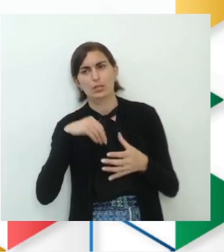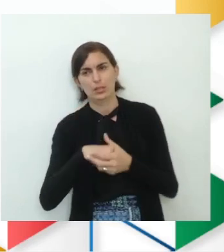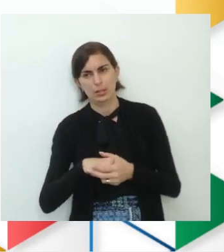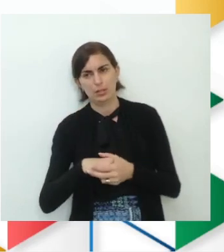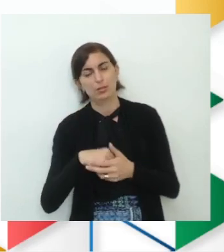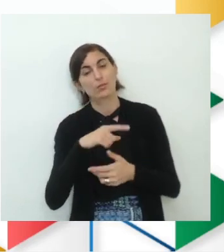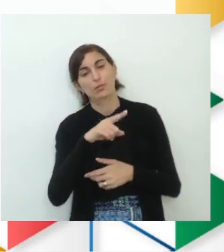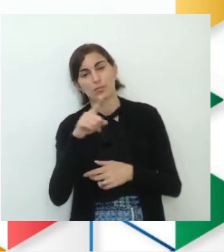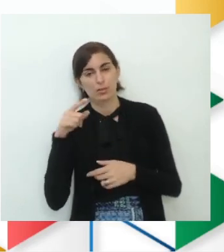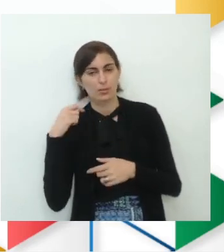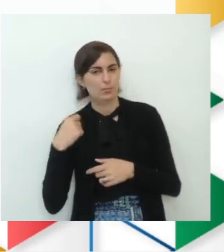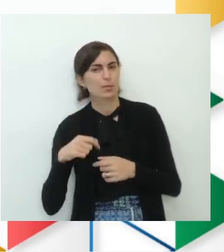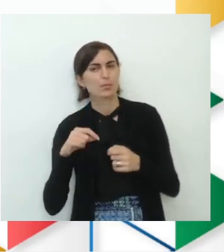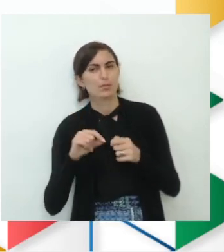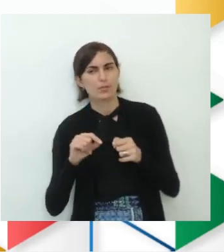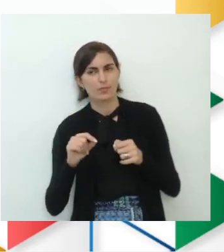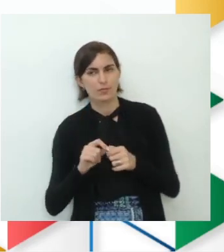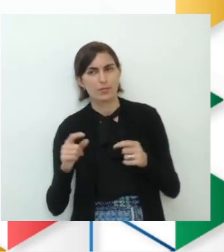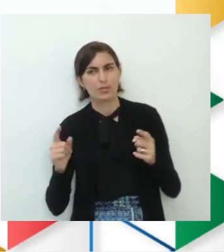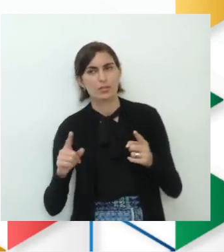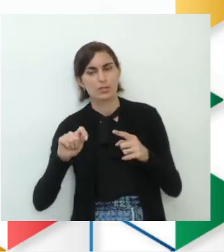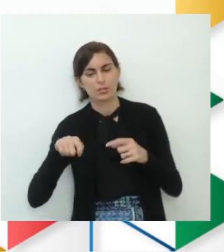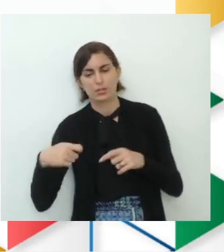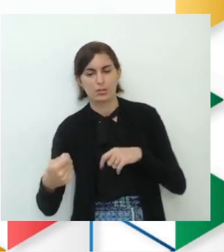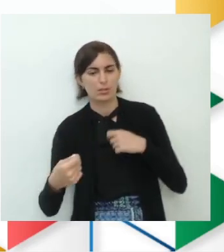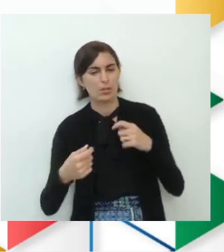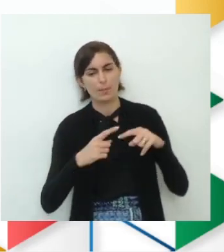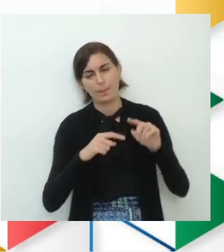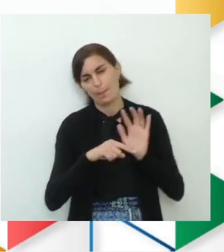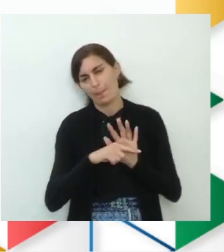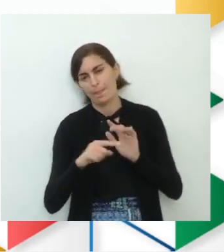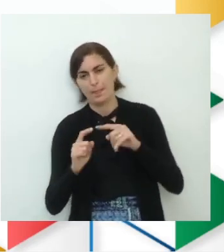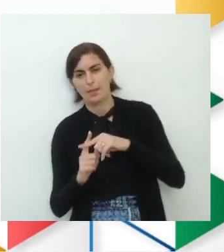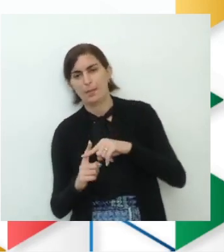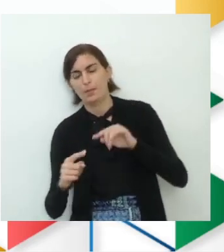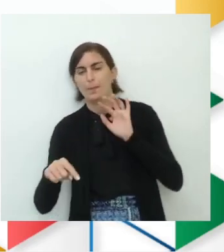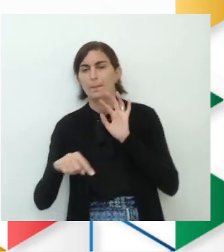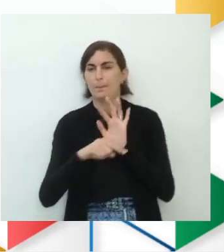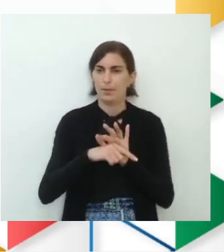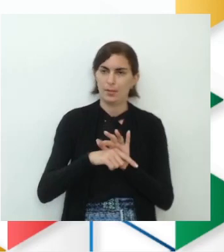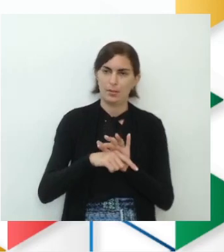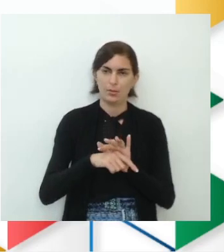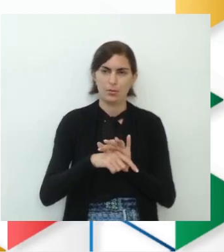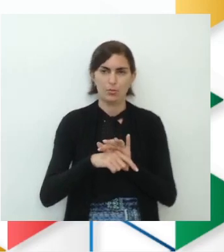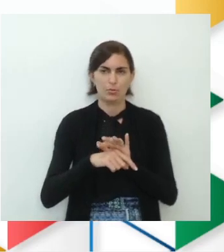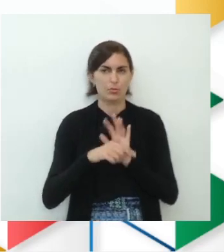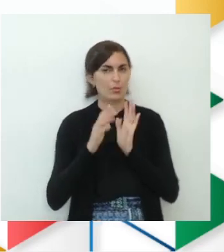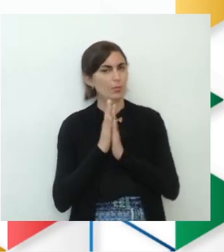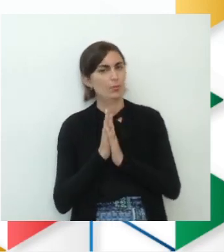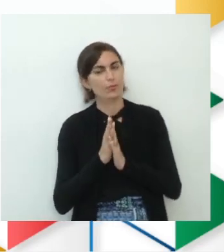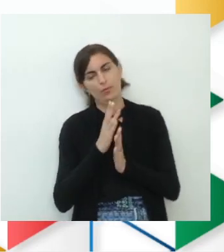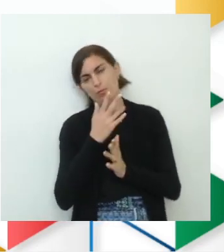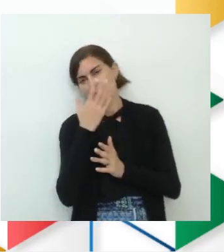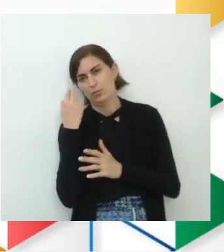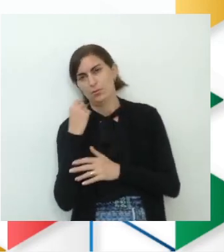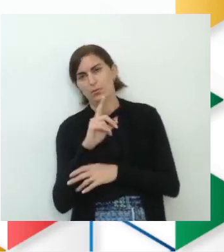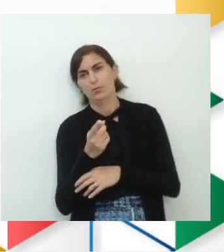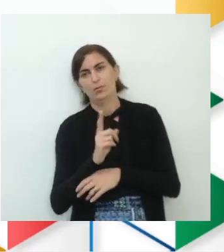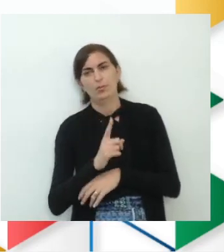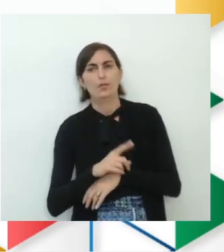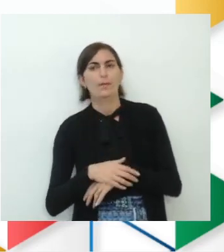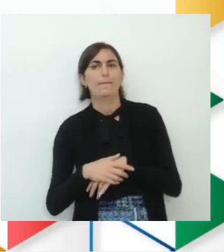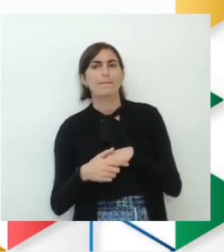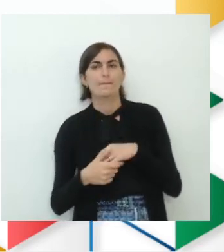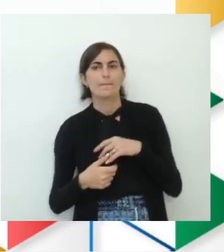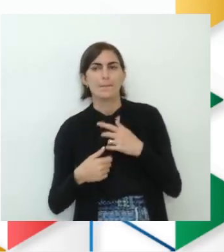você primeiro precisa fazer o jogo de sinal. Ó, menos com mais dá menos, por favor, não esquece disso,